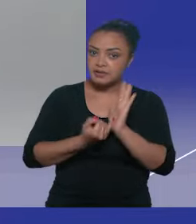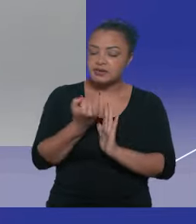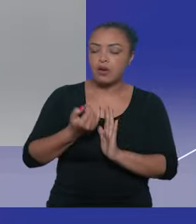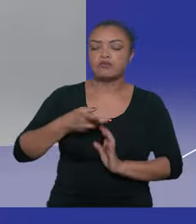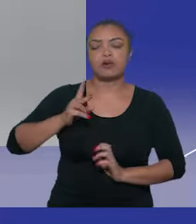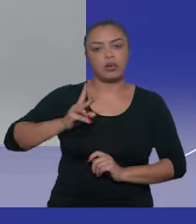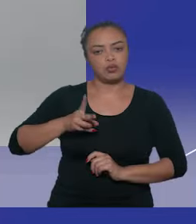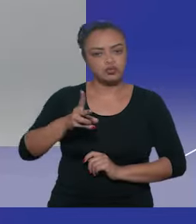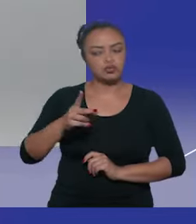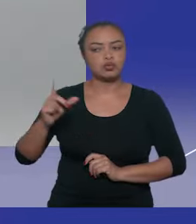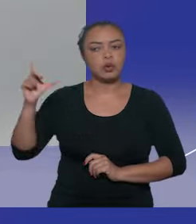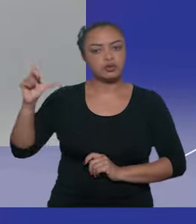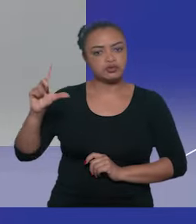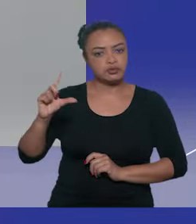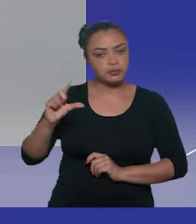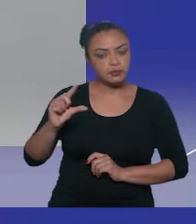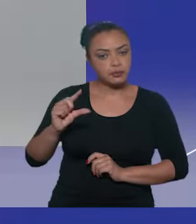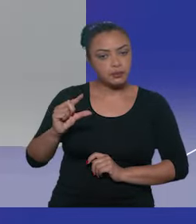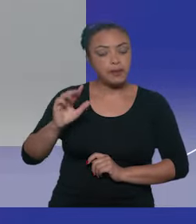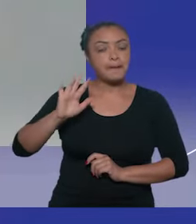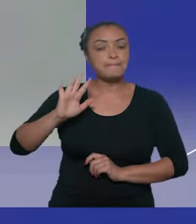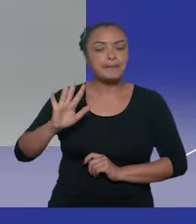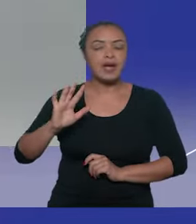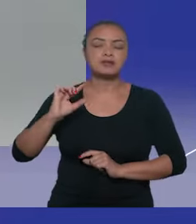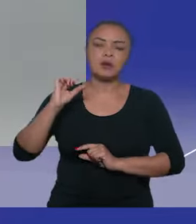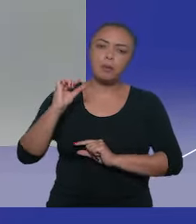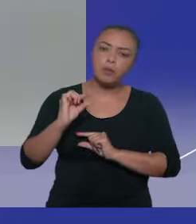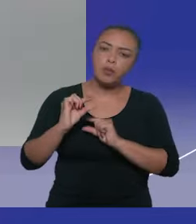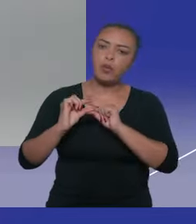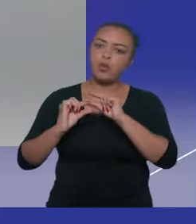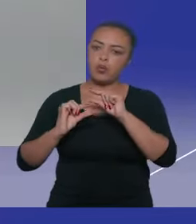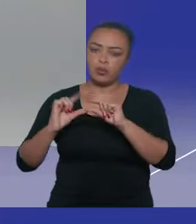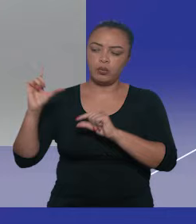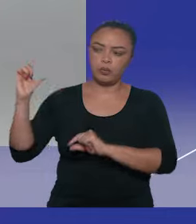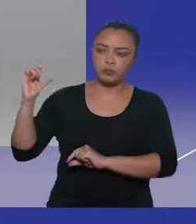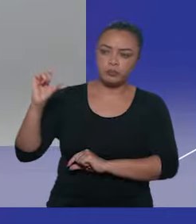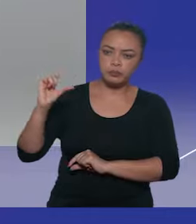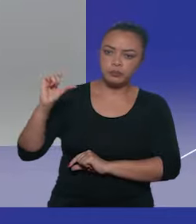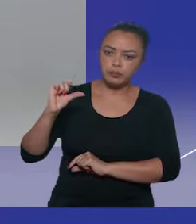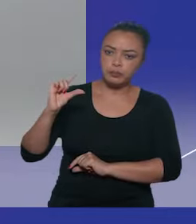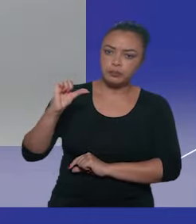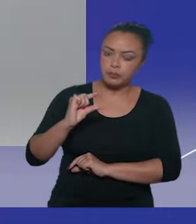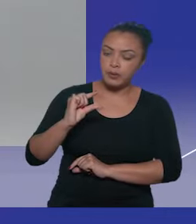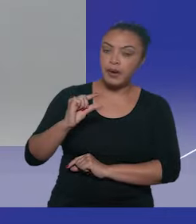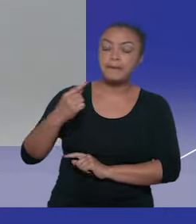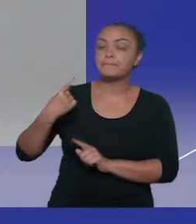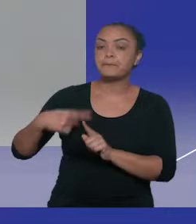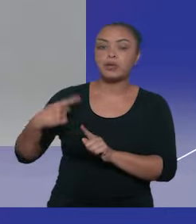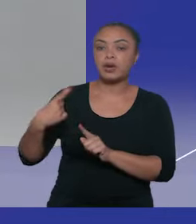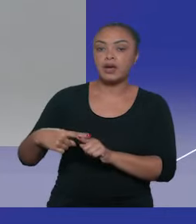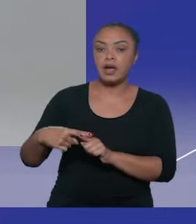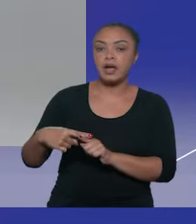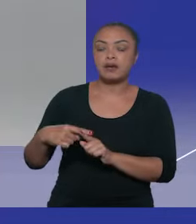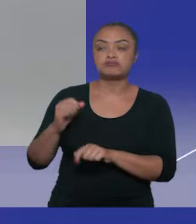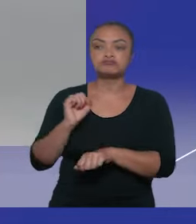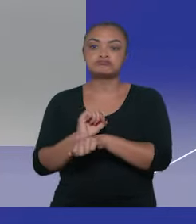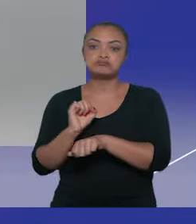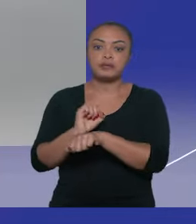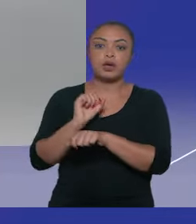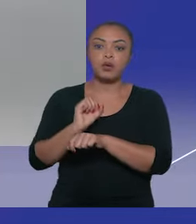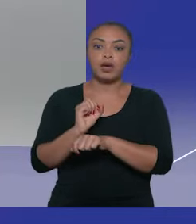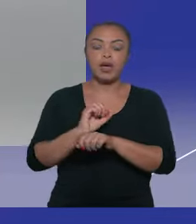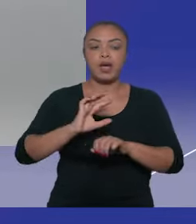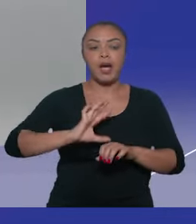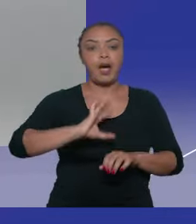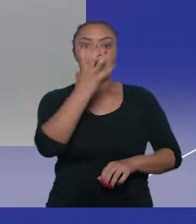deve continuar desacelerando nos Estados Unidos, mas ela desacelera gradualmente, justamente porque a gente não está esperando um colapso